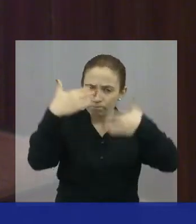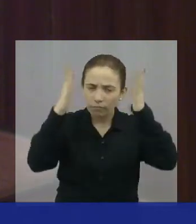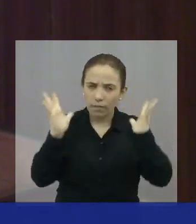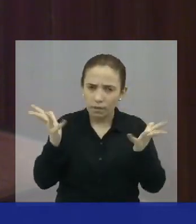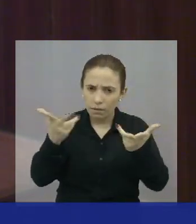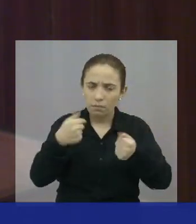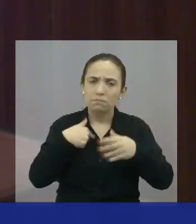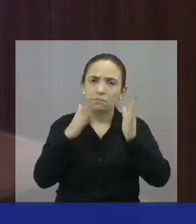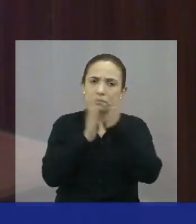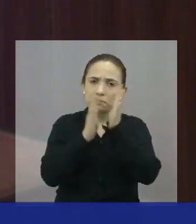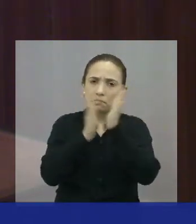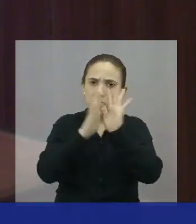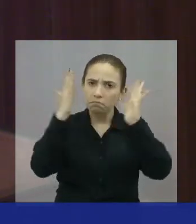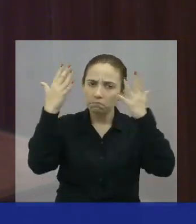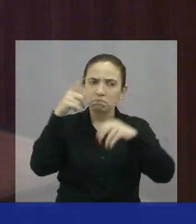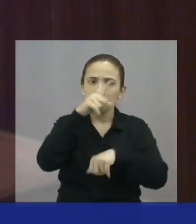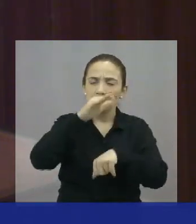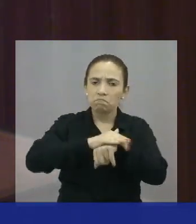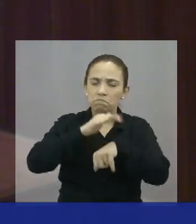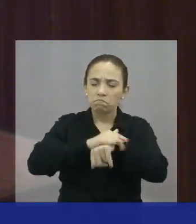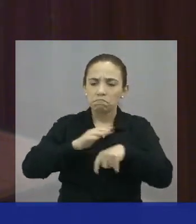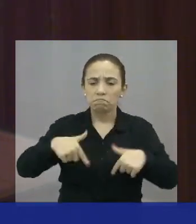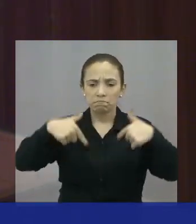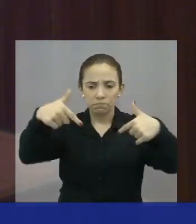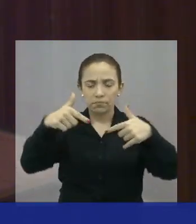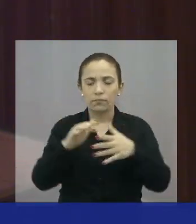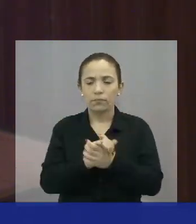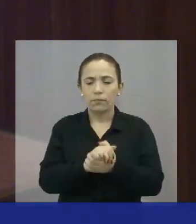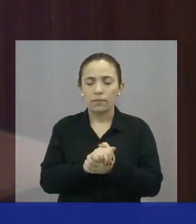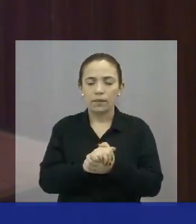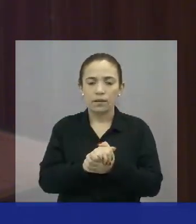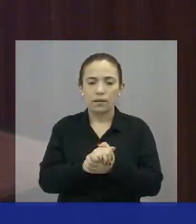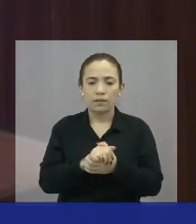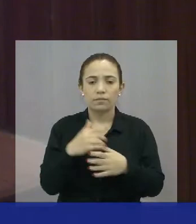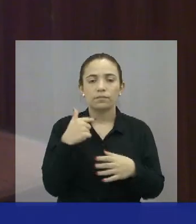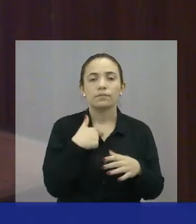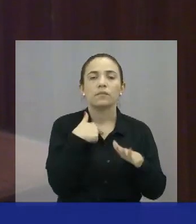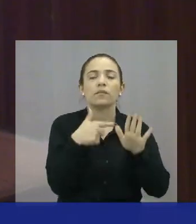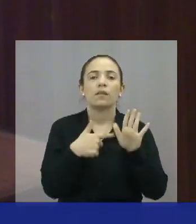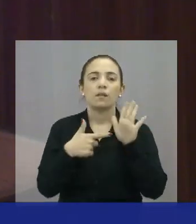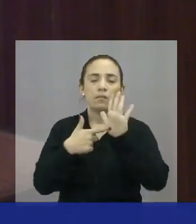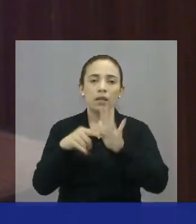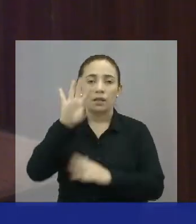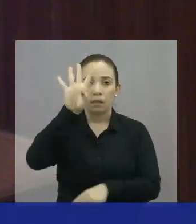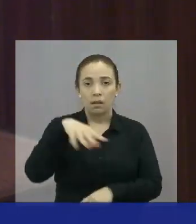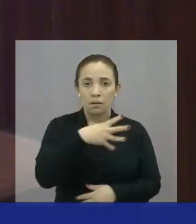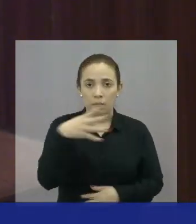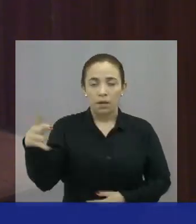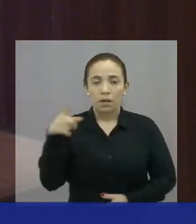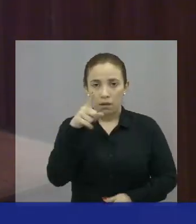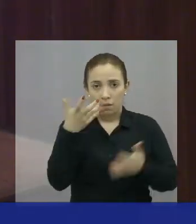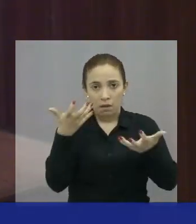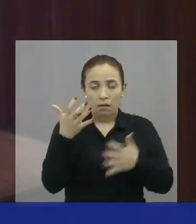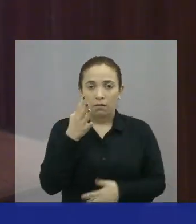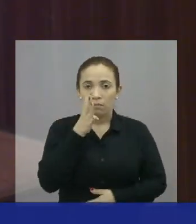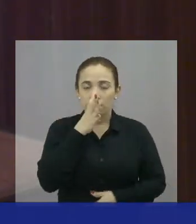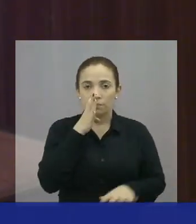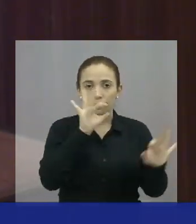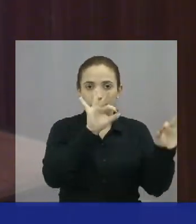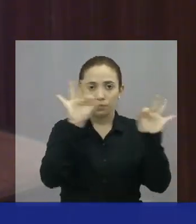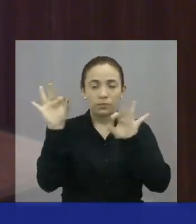e eu parabenizo a ele por essa criação. Eu trouxe aqui a tabela, quem quiser acompanhar, está na